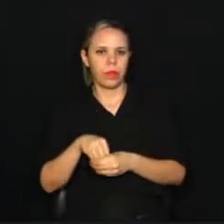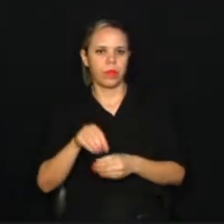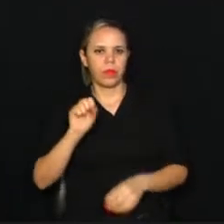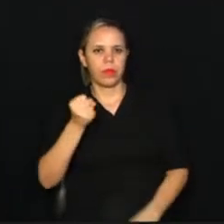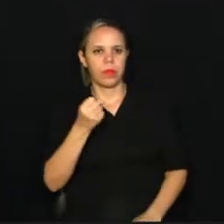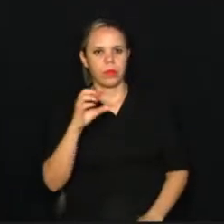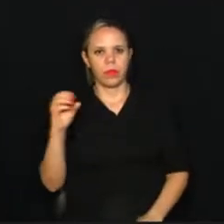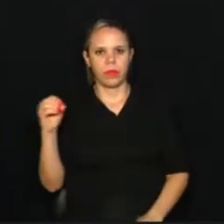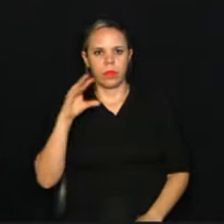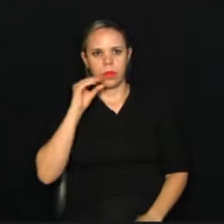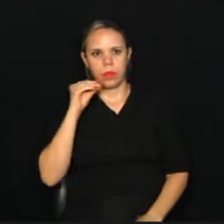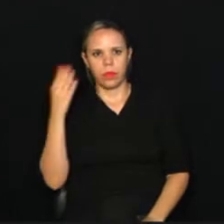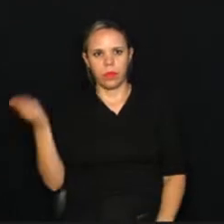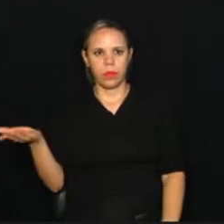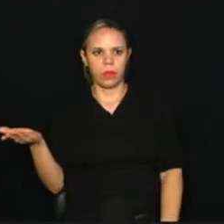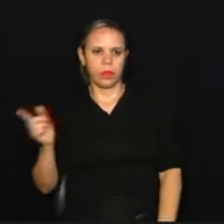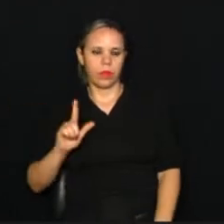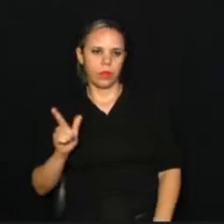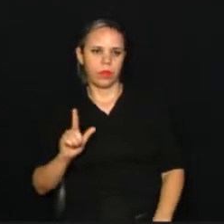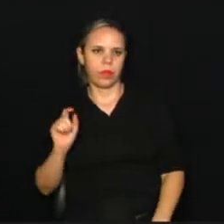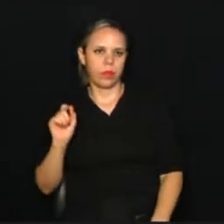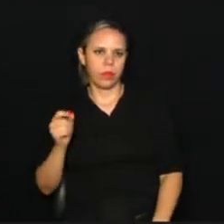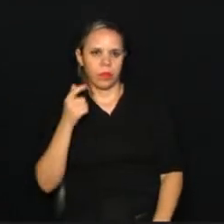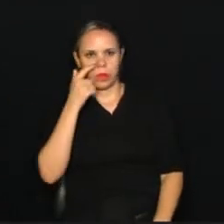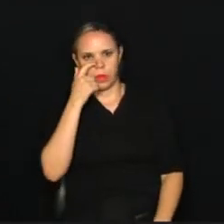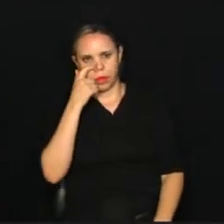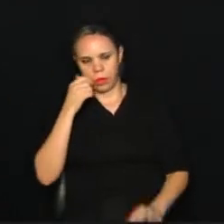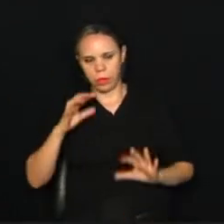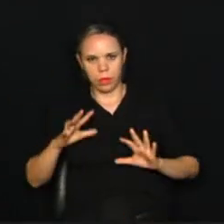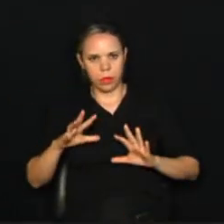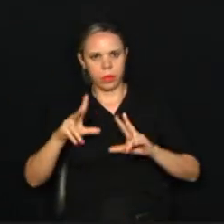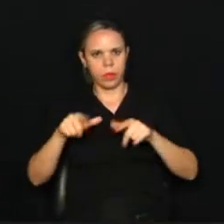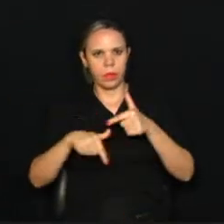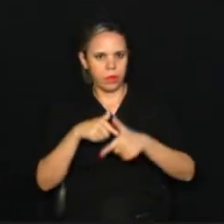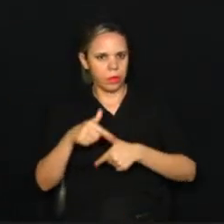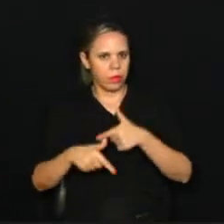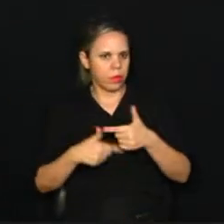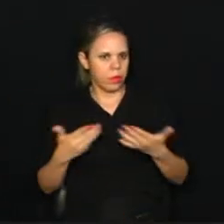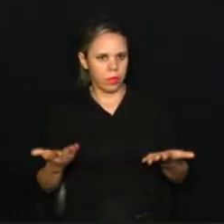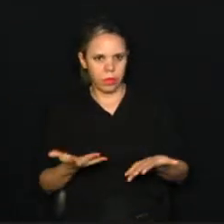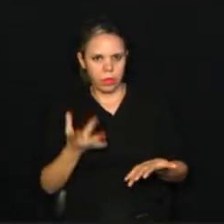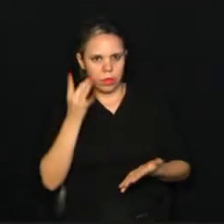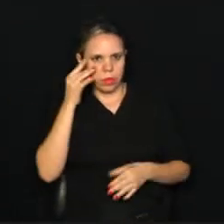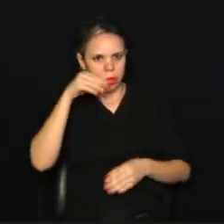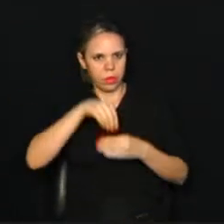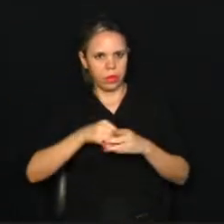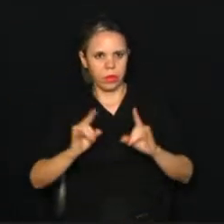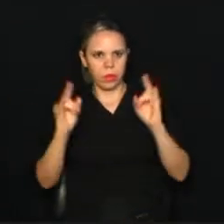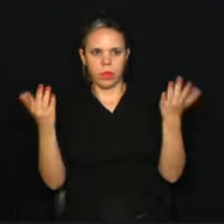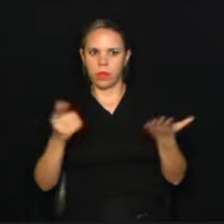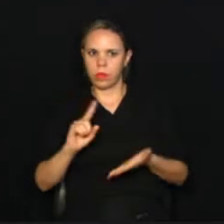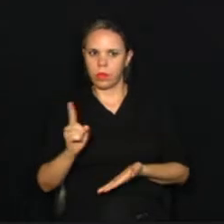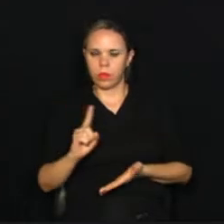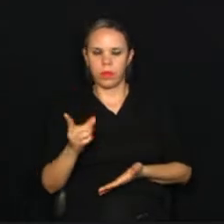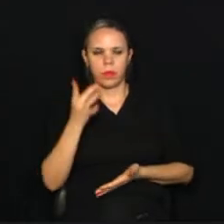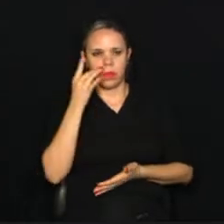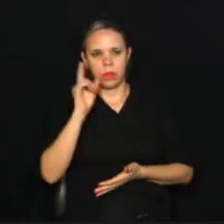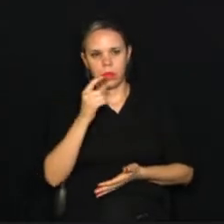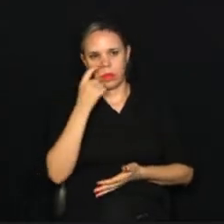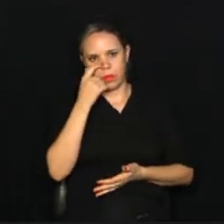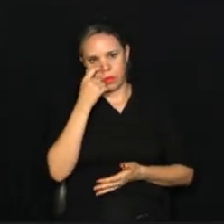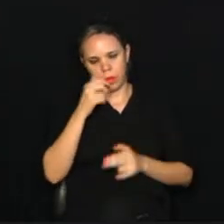800 funcionários. É claro que nem todos estão trabalhando dentro do prédio hoje presencialmente,